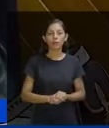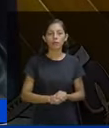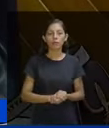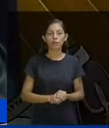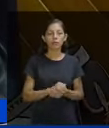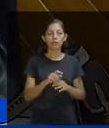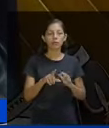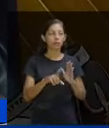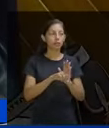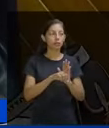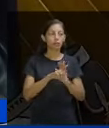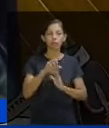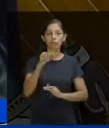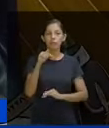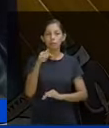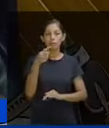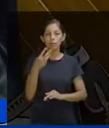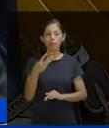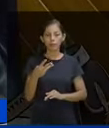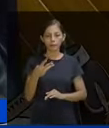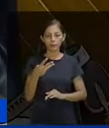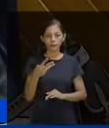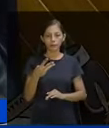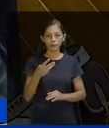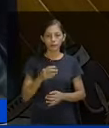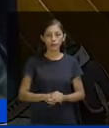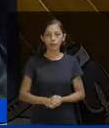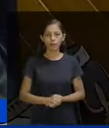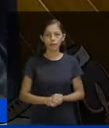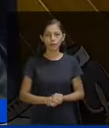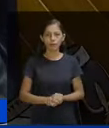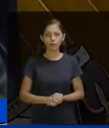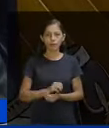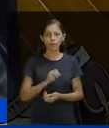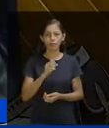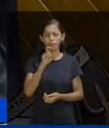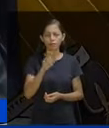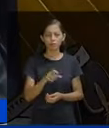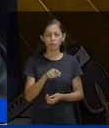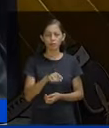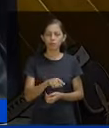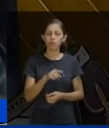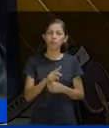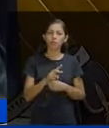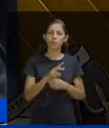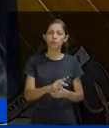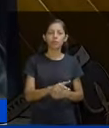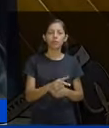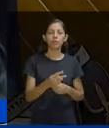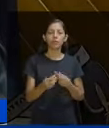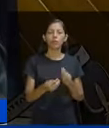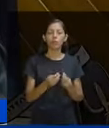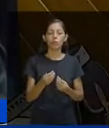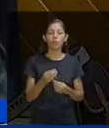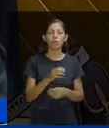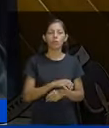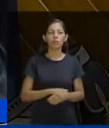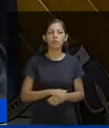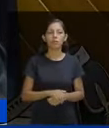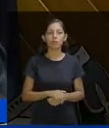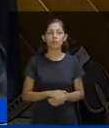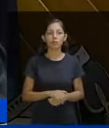se preocupar com os argumentos que a defesa traz para justificar a fraude. Diria eu, sem